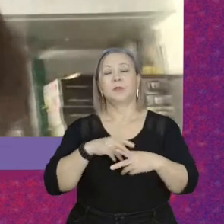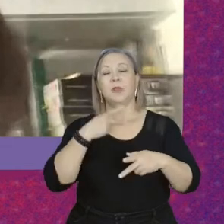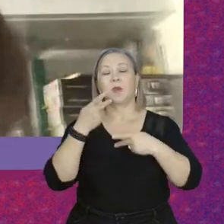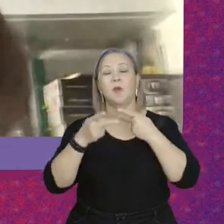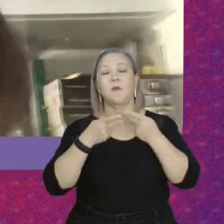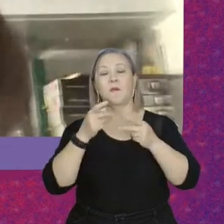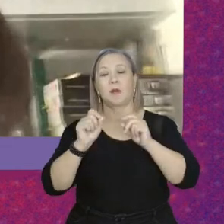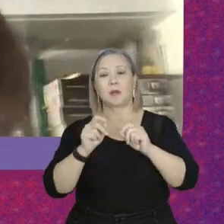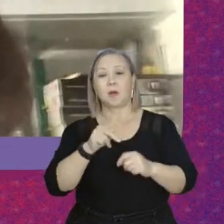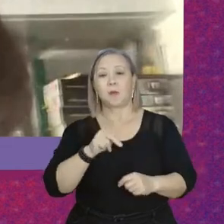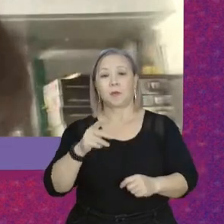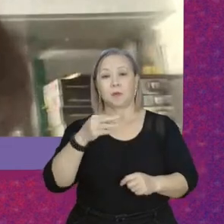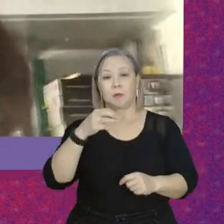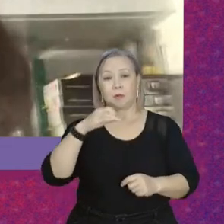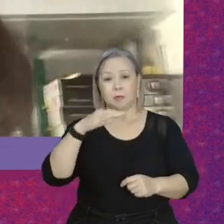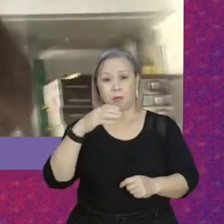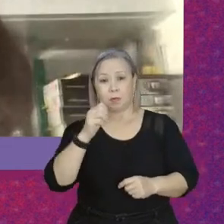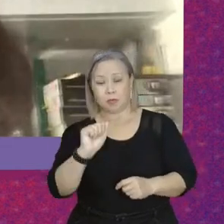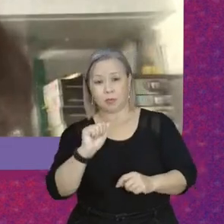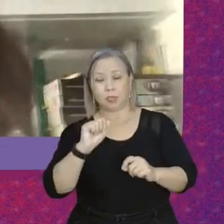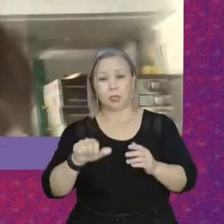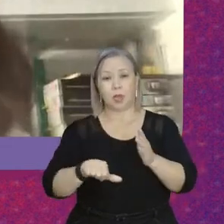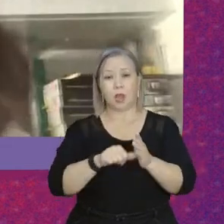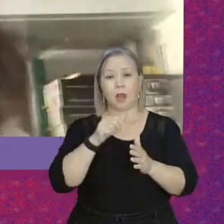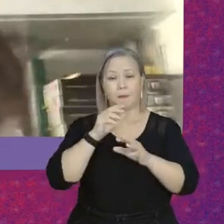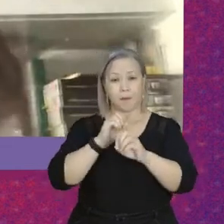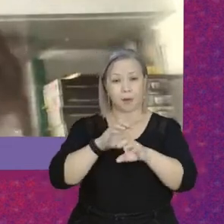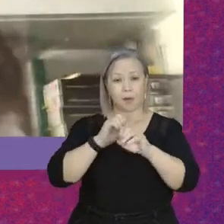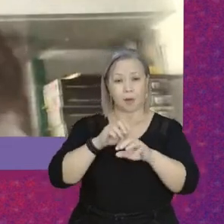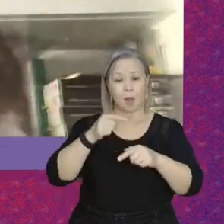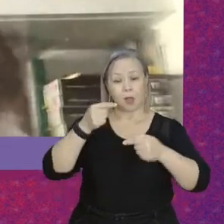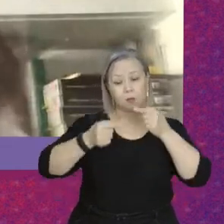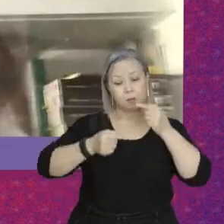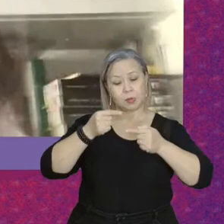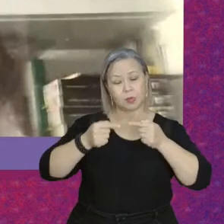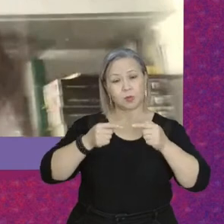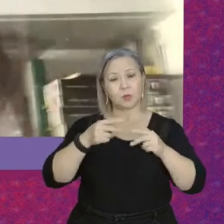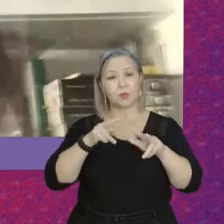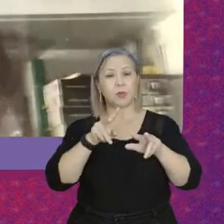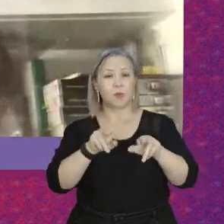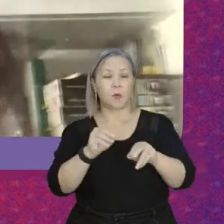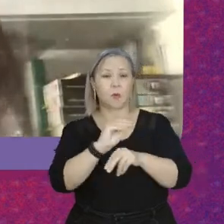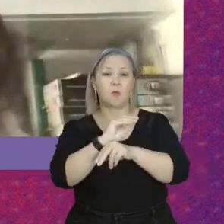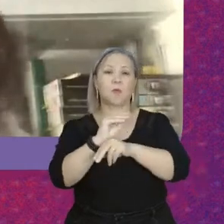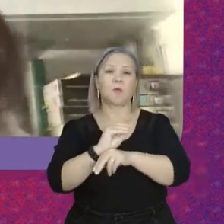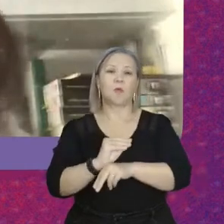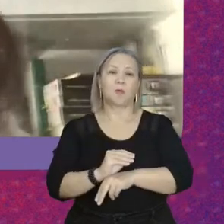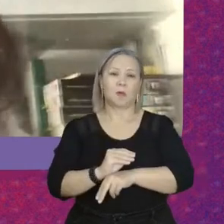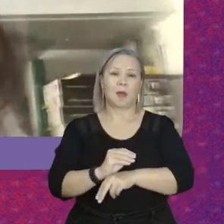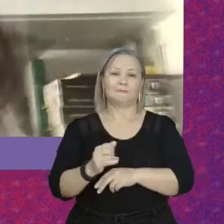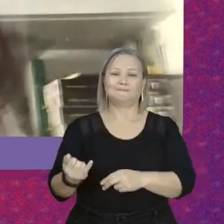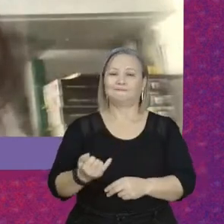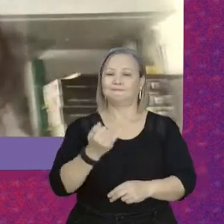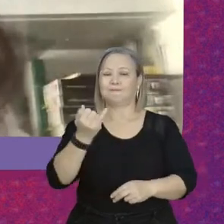seguinte: a professora Tica, na sua primeira aula, discute como o cuidado é imprescindível para a